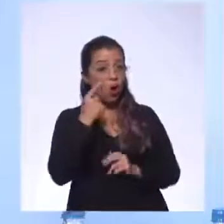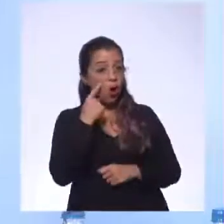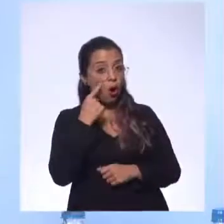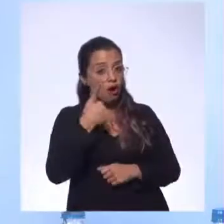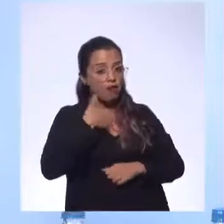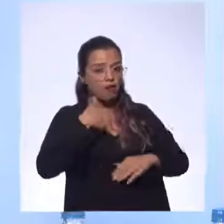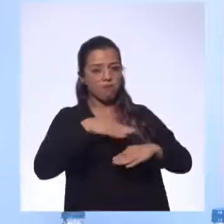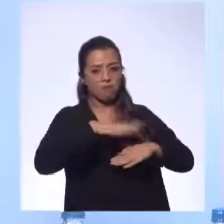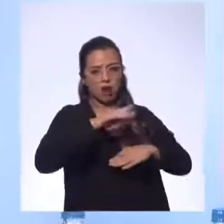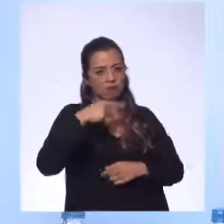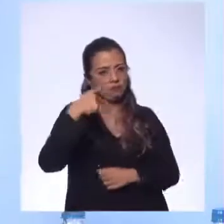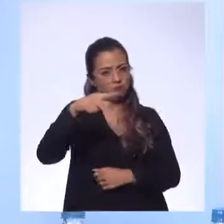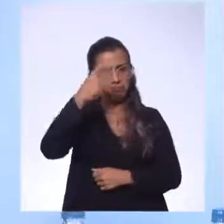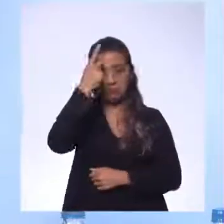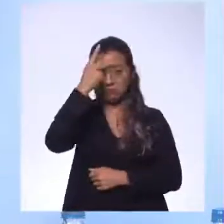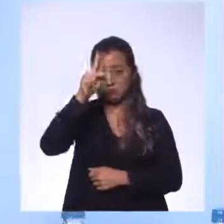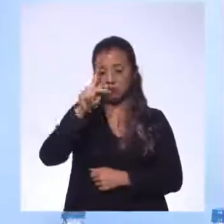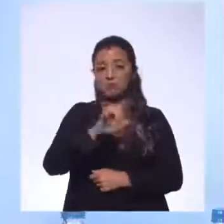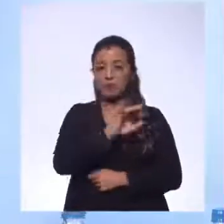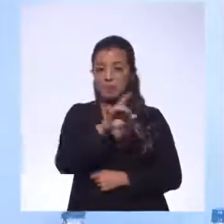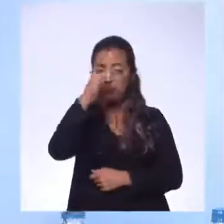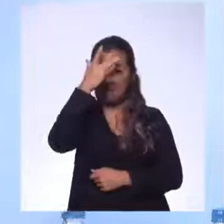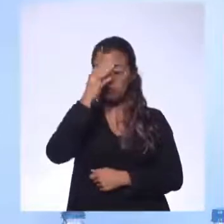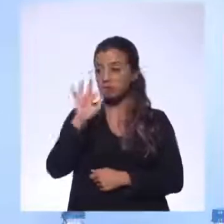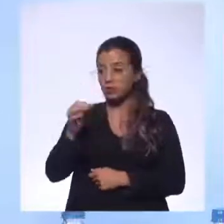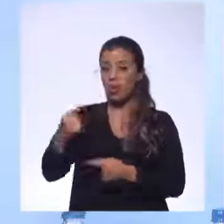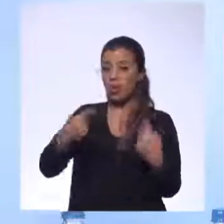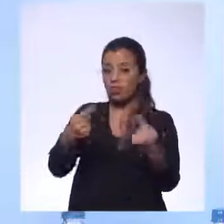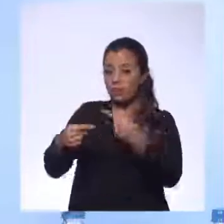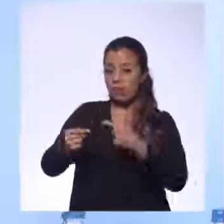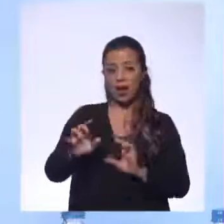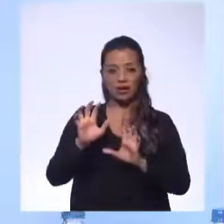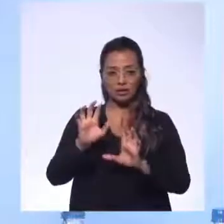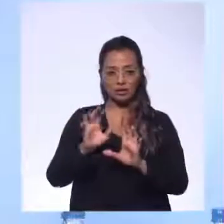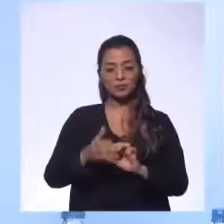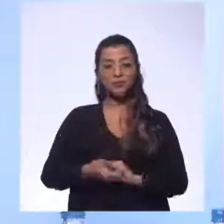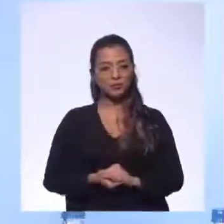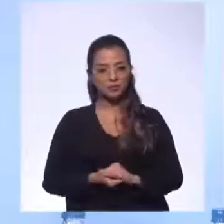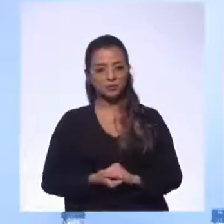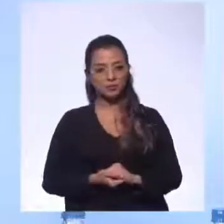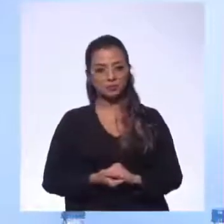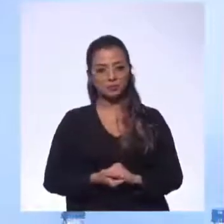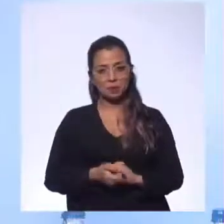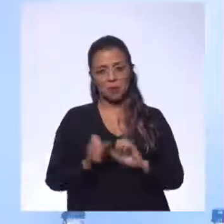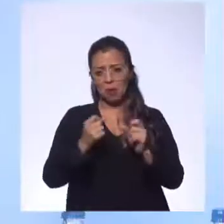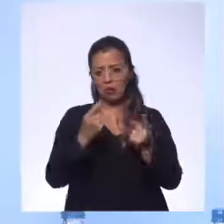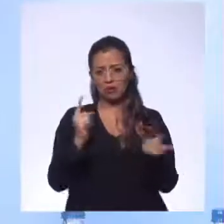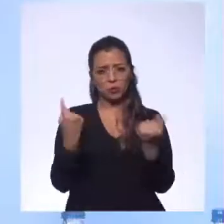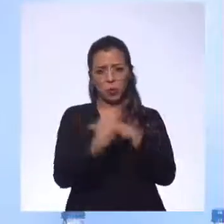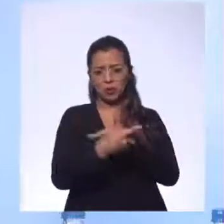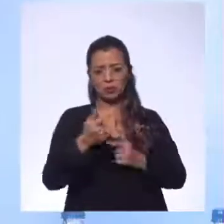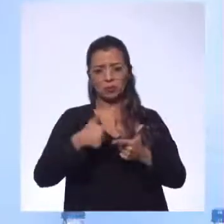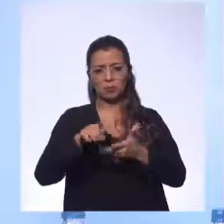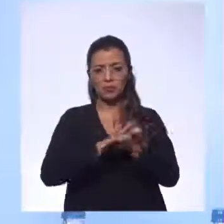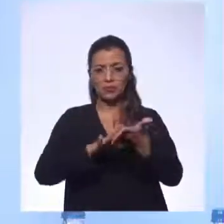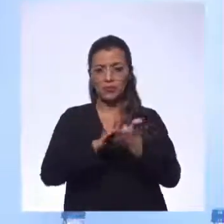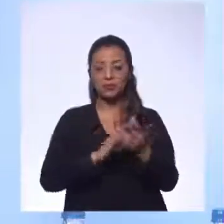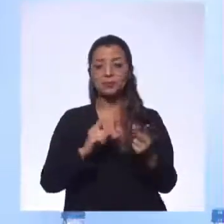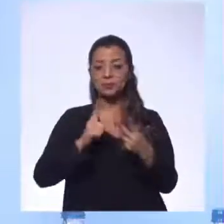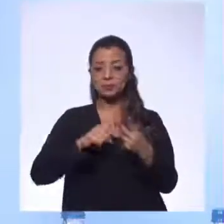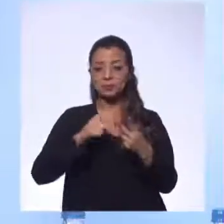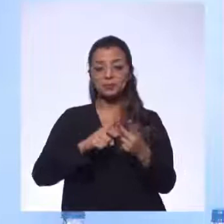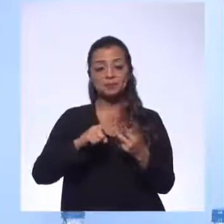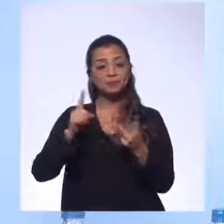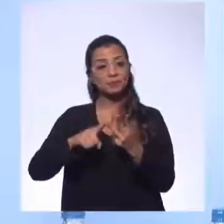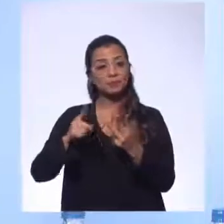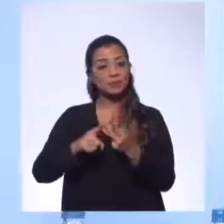que ser, tá? Pelo amor de Deus. Não, mas é o debate, né? O debate é isso, né? Você tem que ser o contrário, fica à vontade. E o outro que fala que